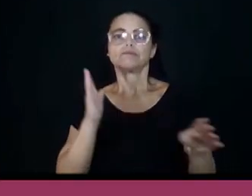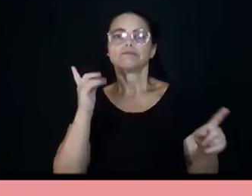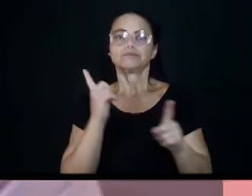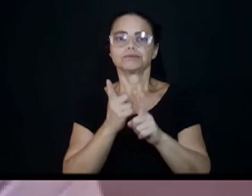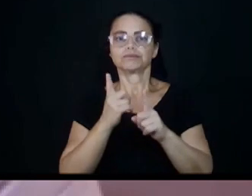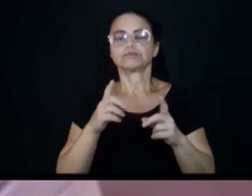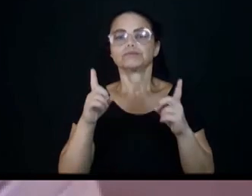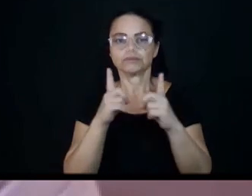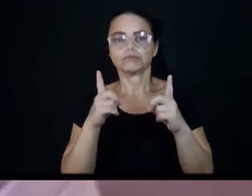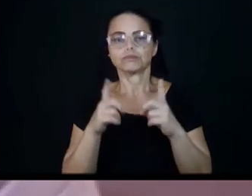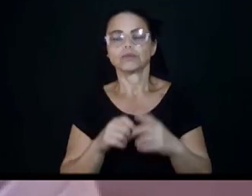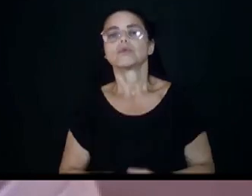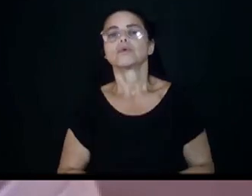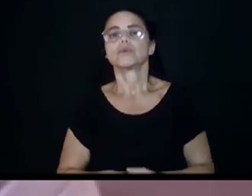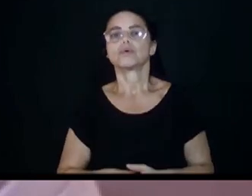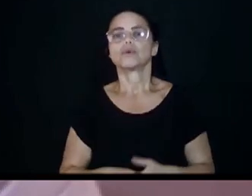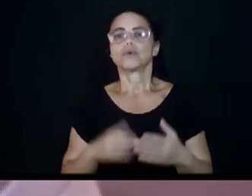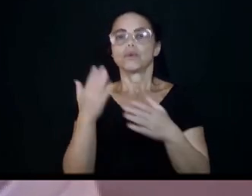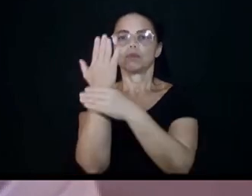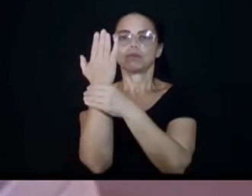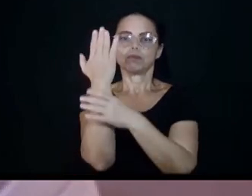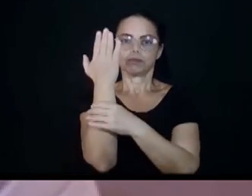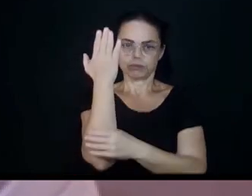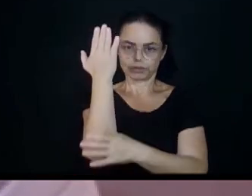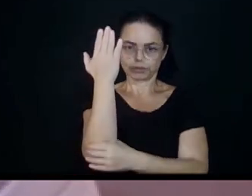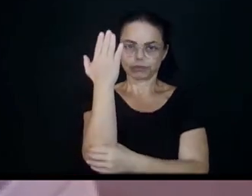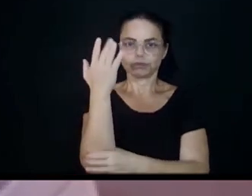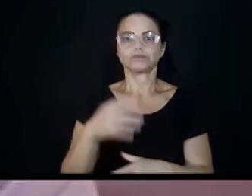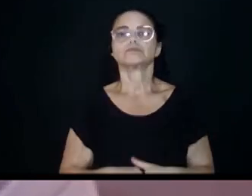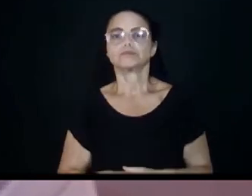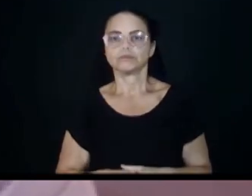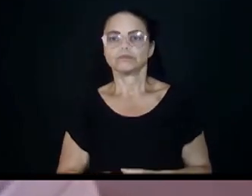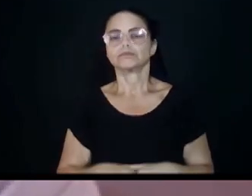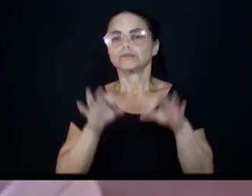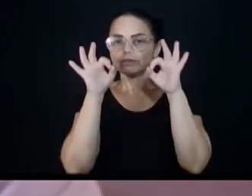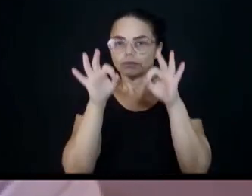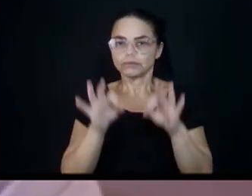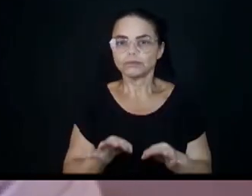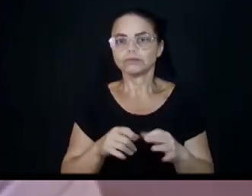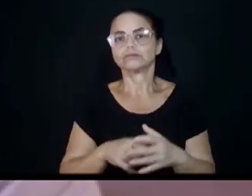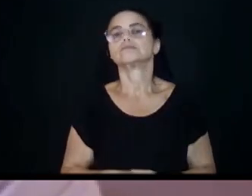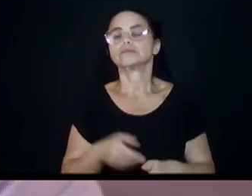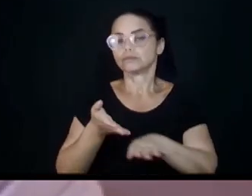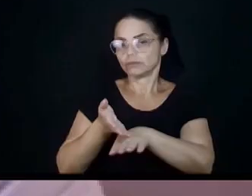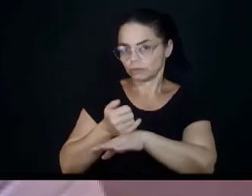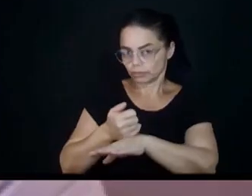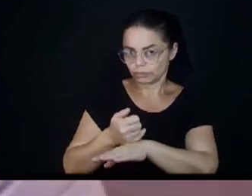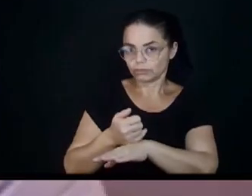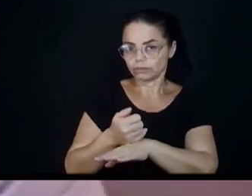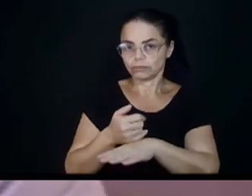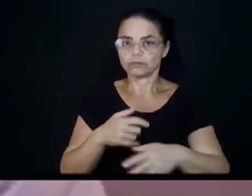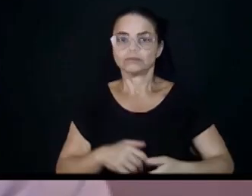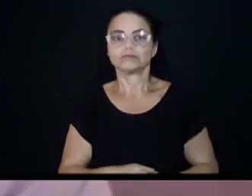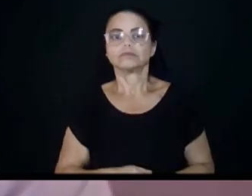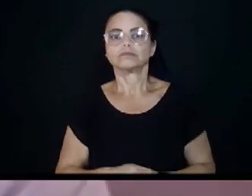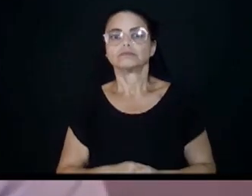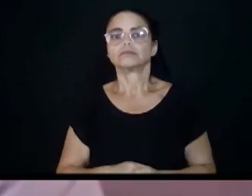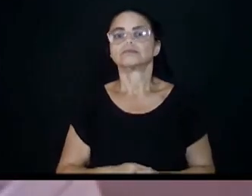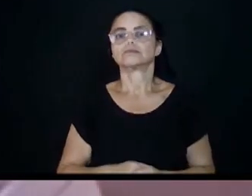O diagnóstico, o ideal é que ele seja precoce, né? Então,